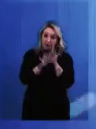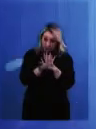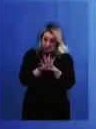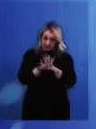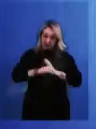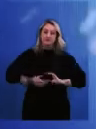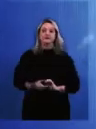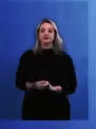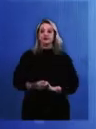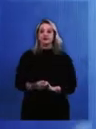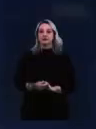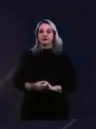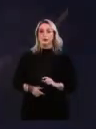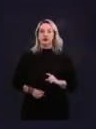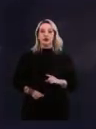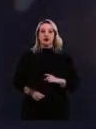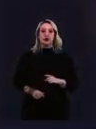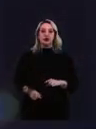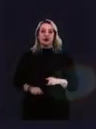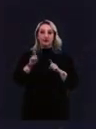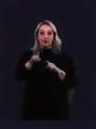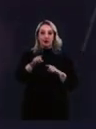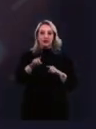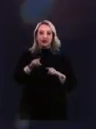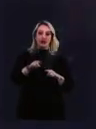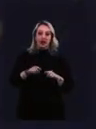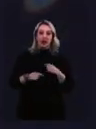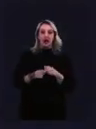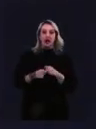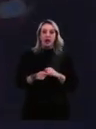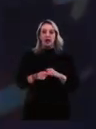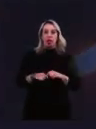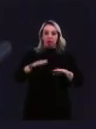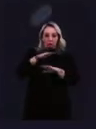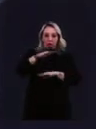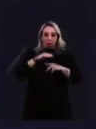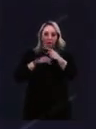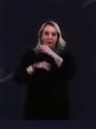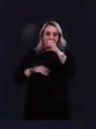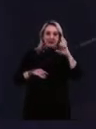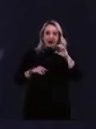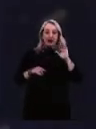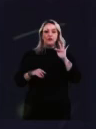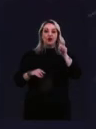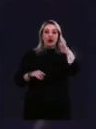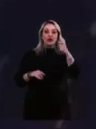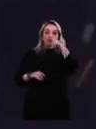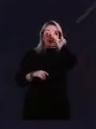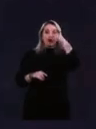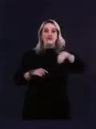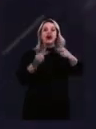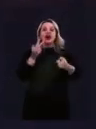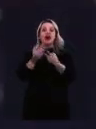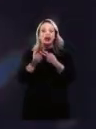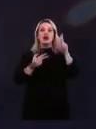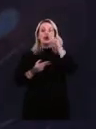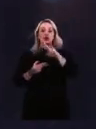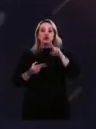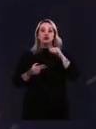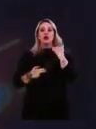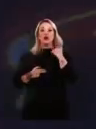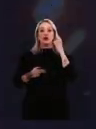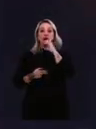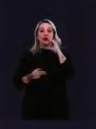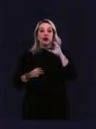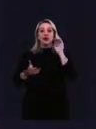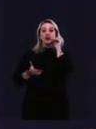direito de resposta. Chuchuca do PCC, é o futuro ex-prefeito, vai pra cadeia. Você usou a conta da sua esposa,